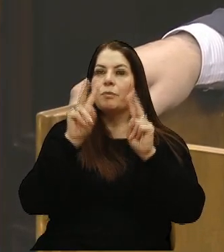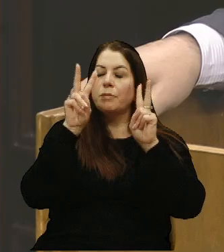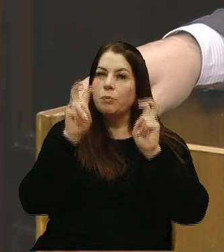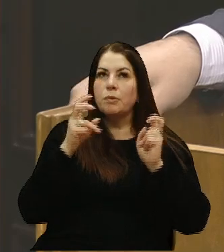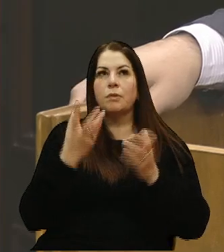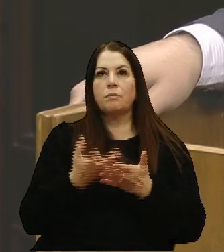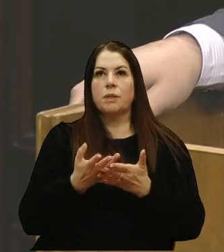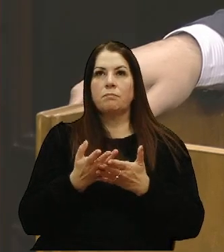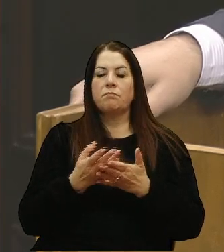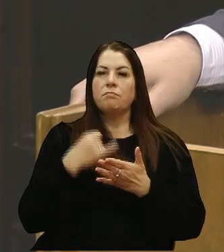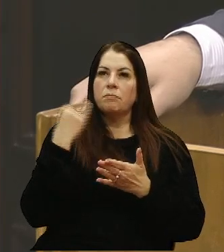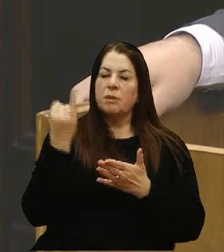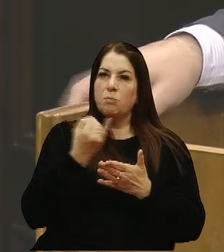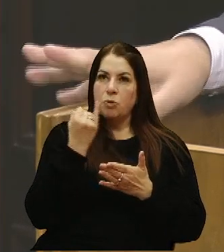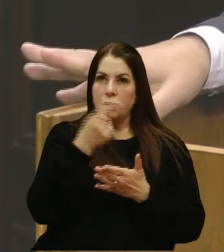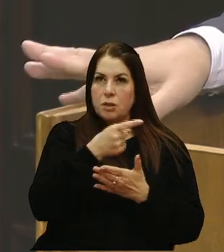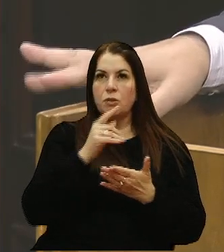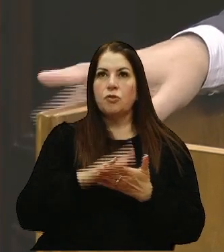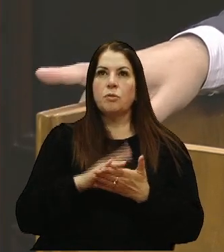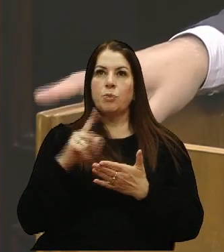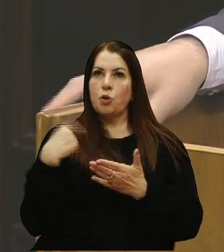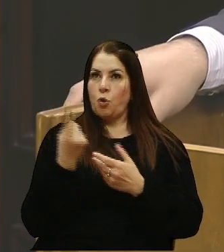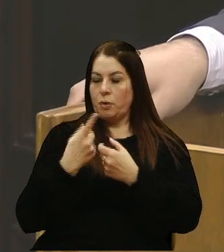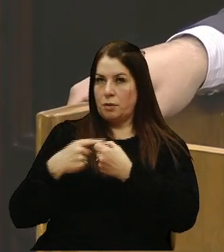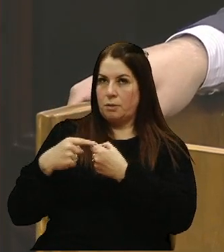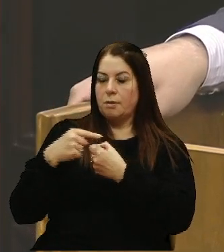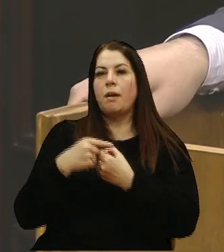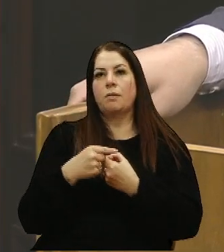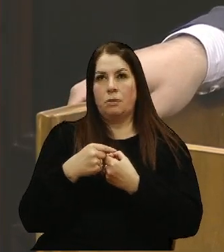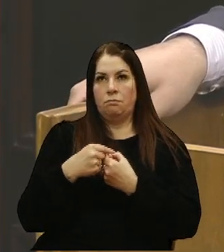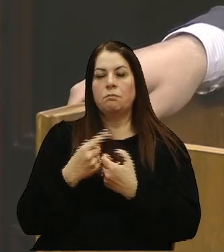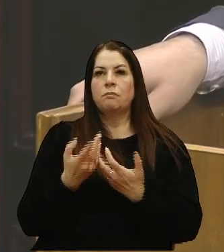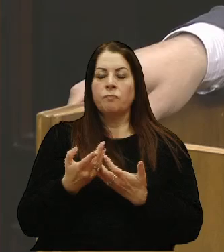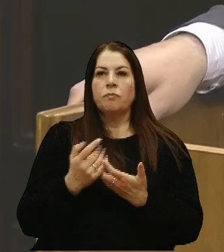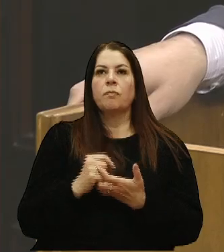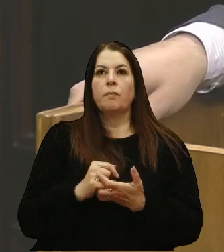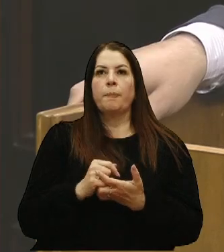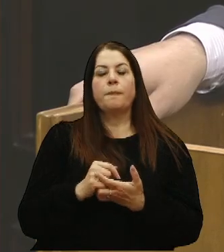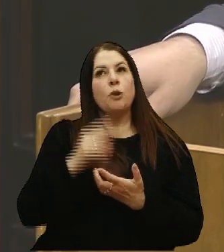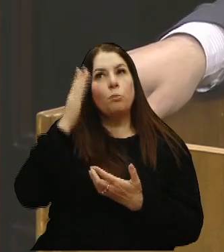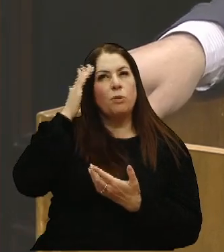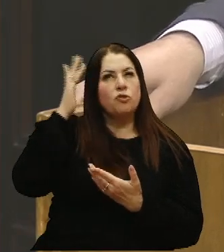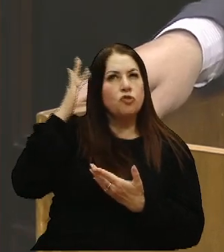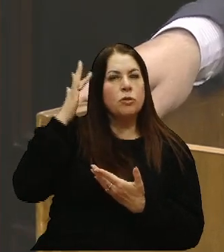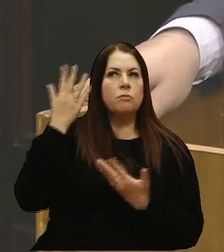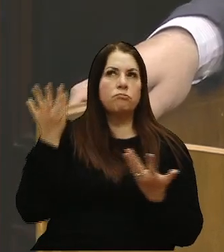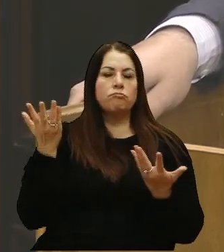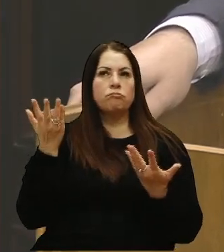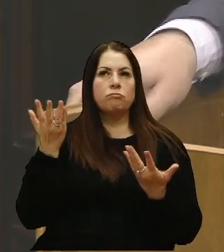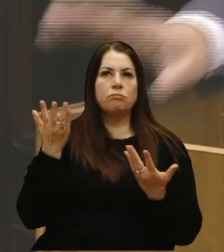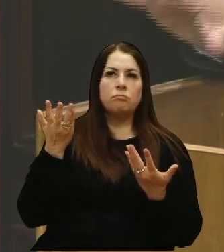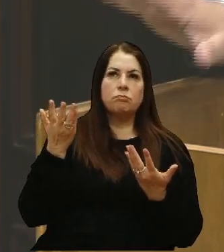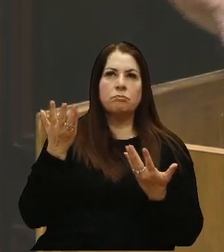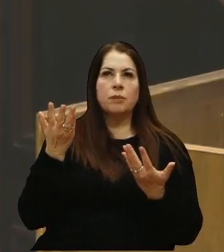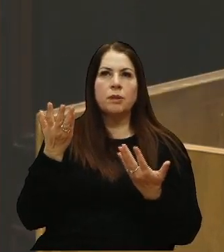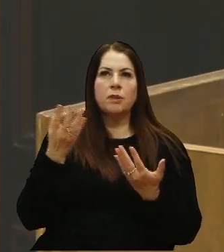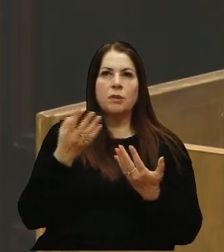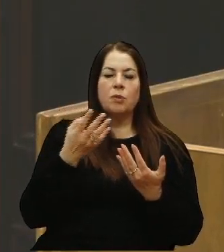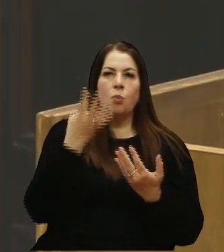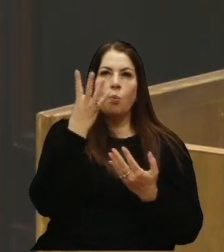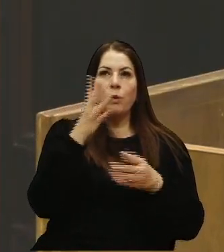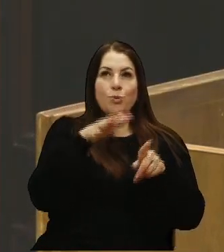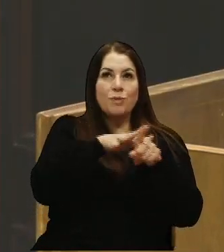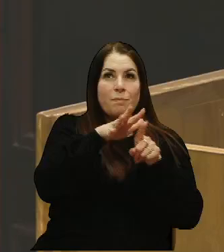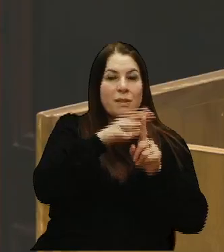tema fundamental para a nossa cidade. E imagino que entre as 4